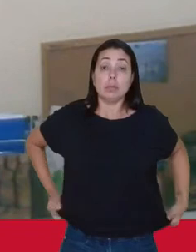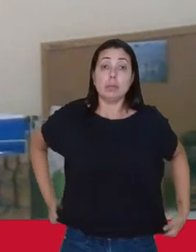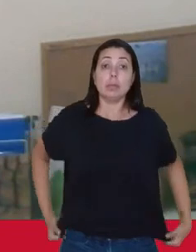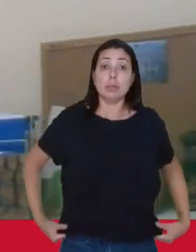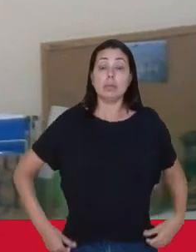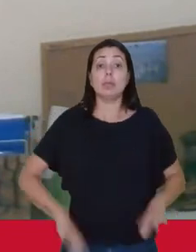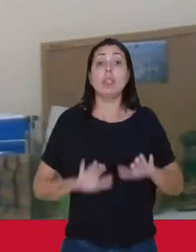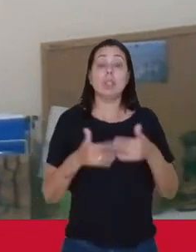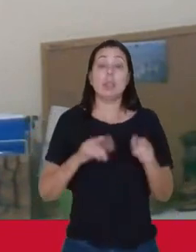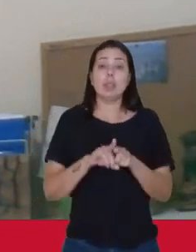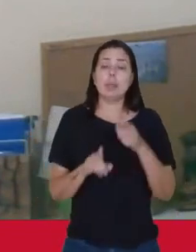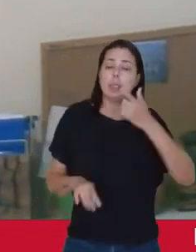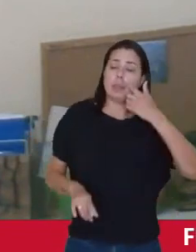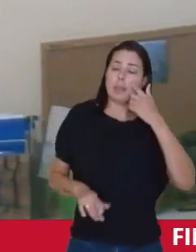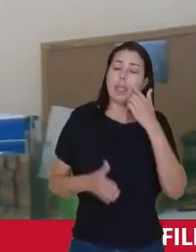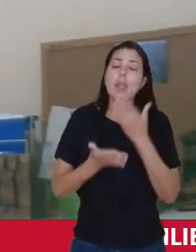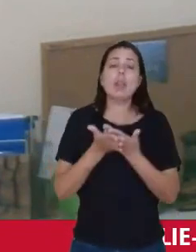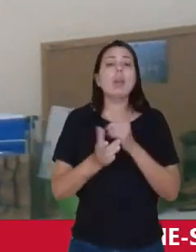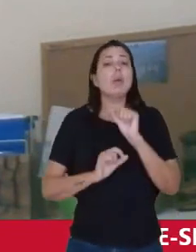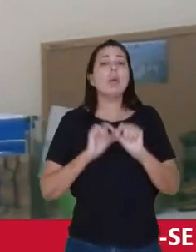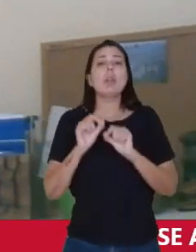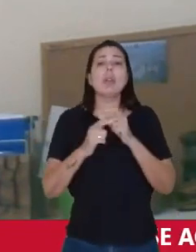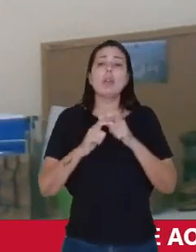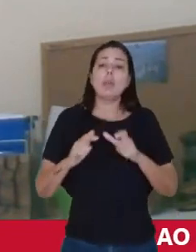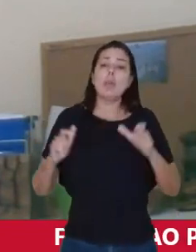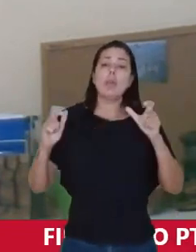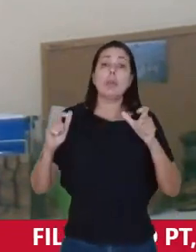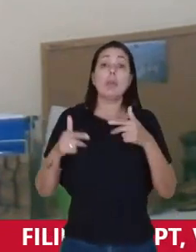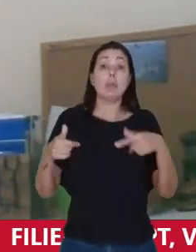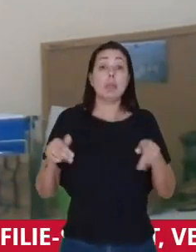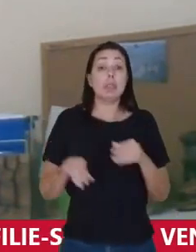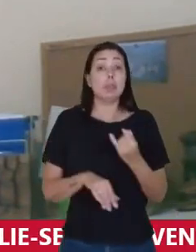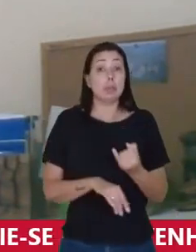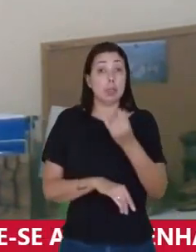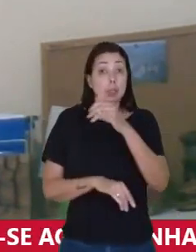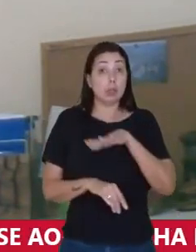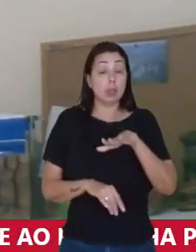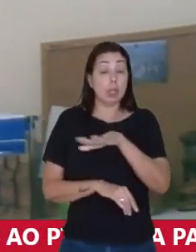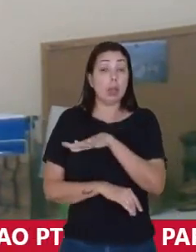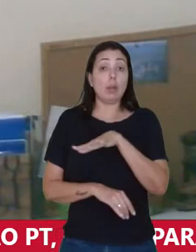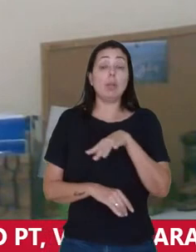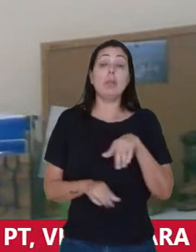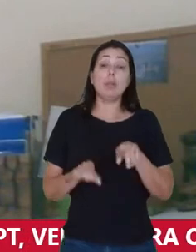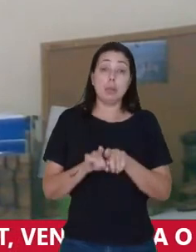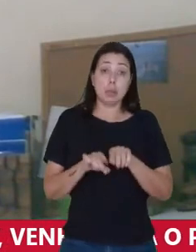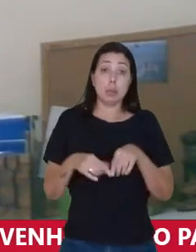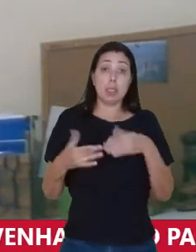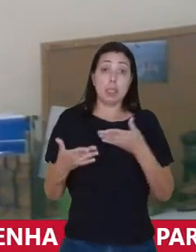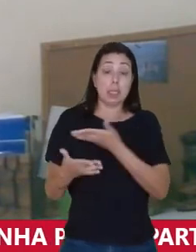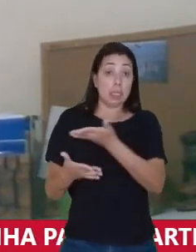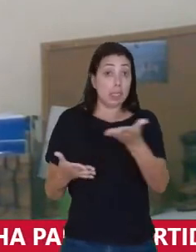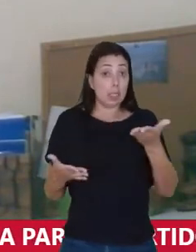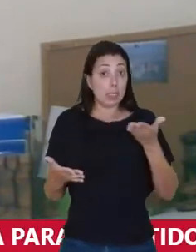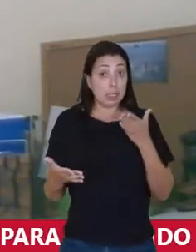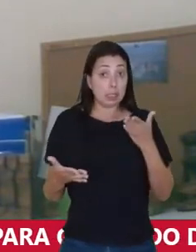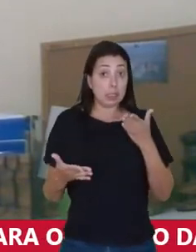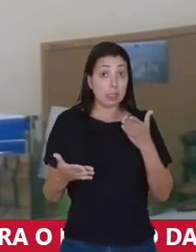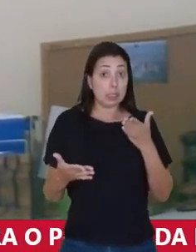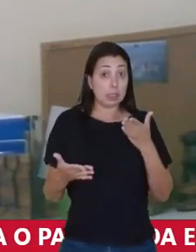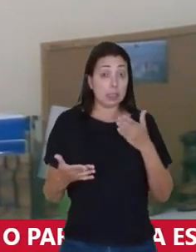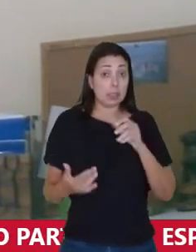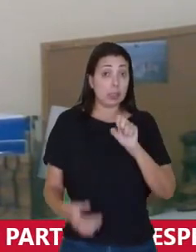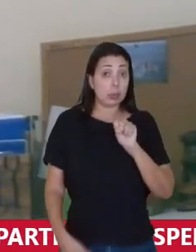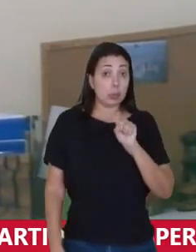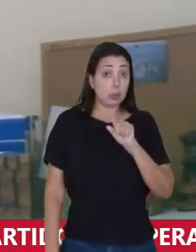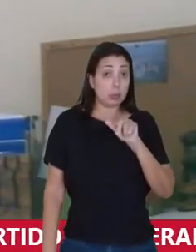também passa a identificar como uma dimensão crucial do racismo ambiental no nosso território, né, essa